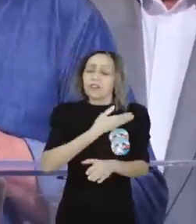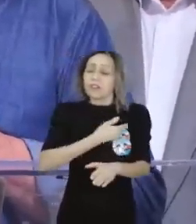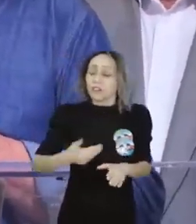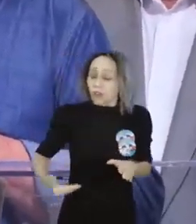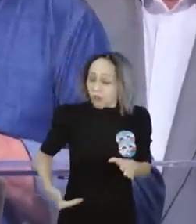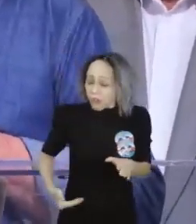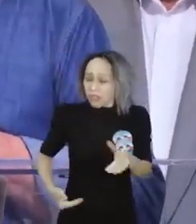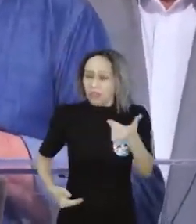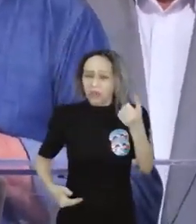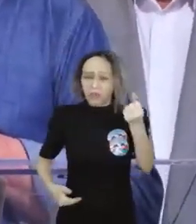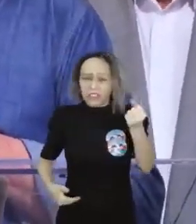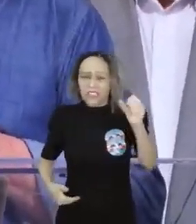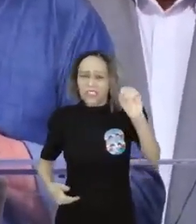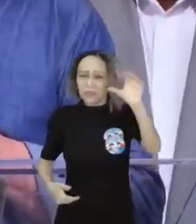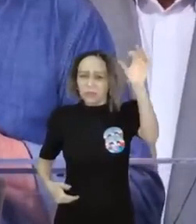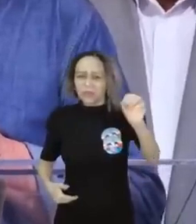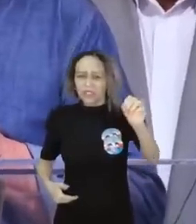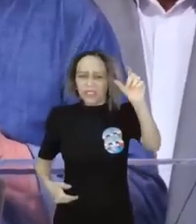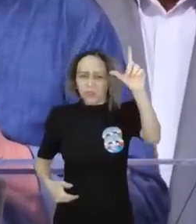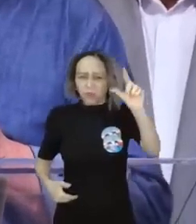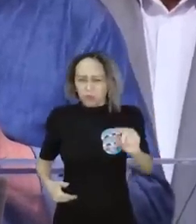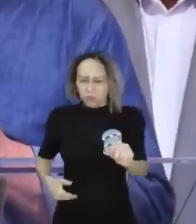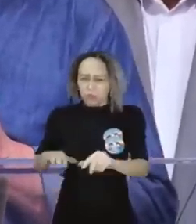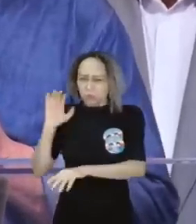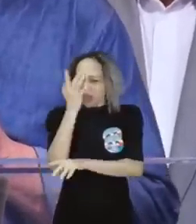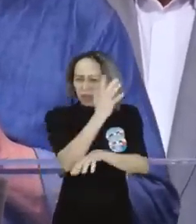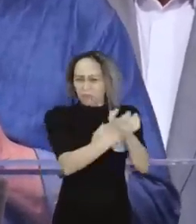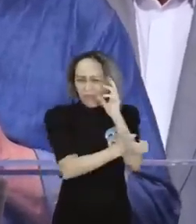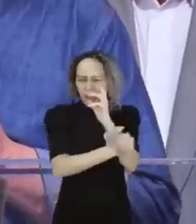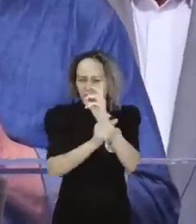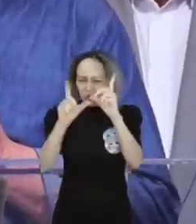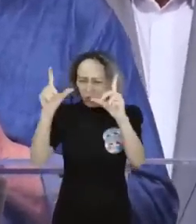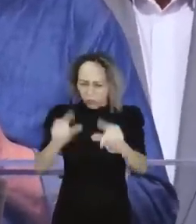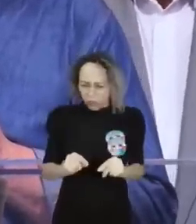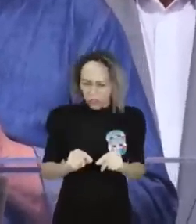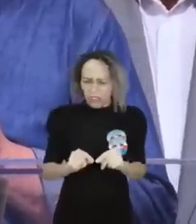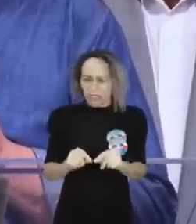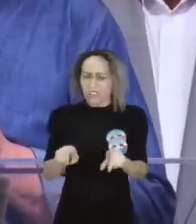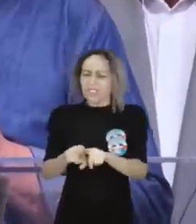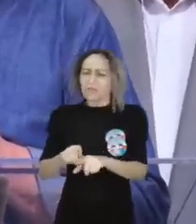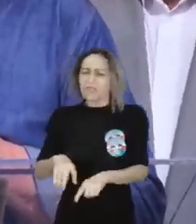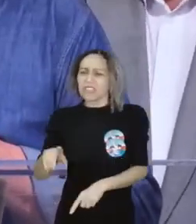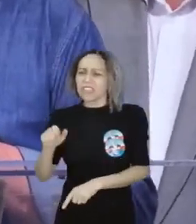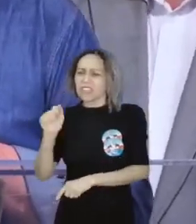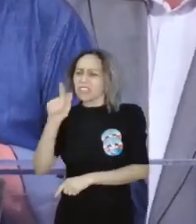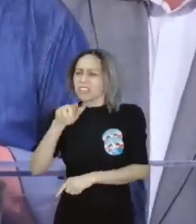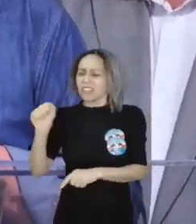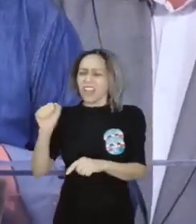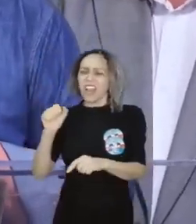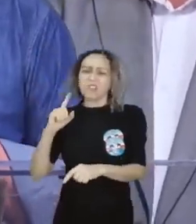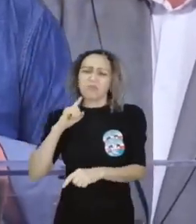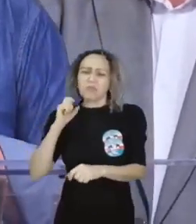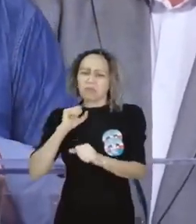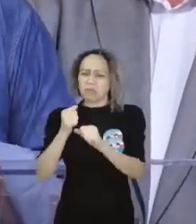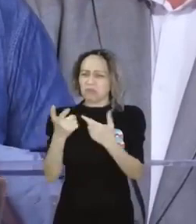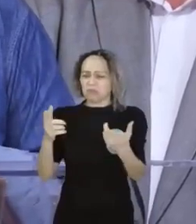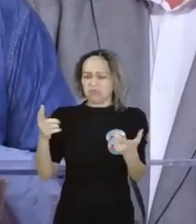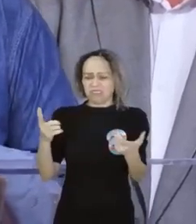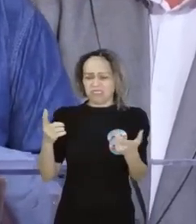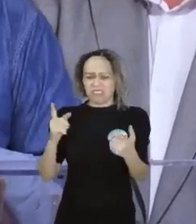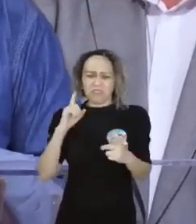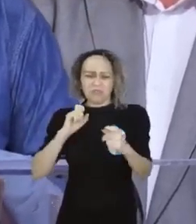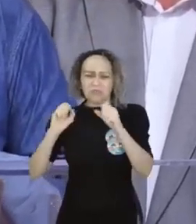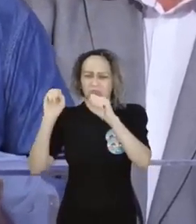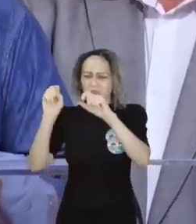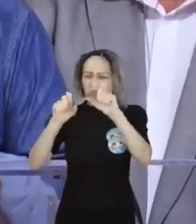da Amazônia, diminuindo de forma considerável a emissão de gases que provocam o aquecimento global. Agora,